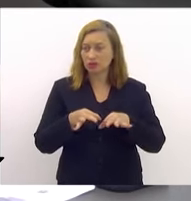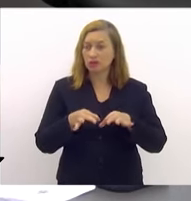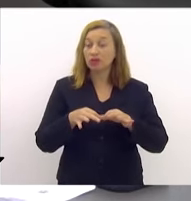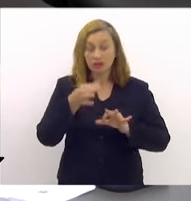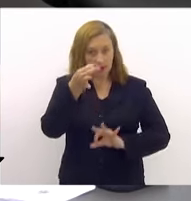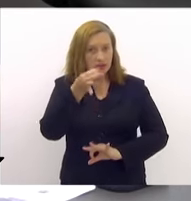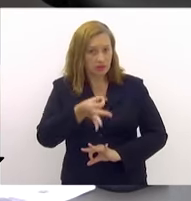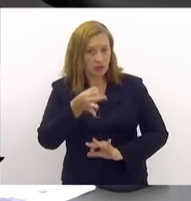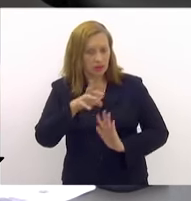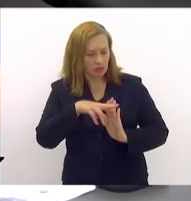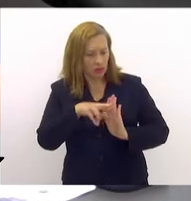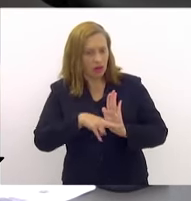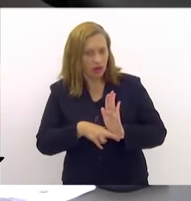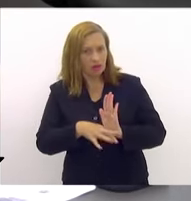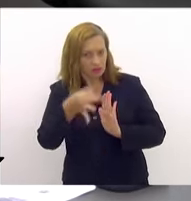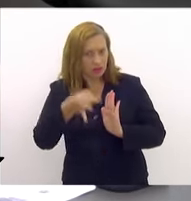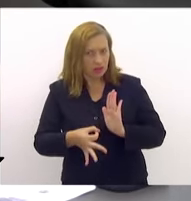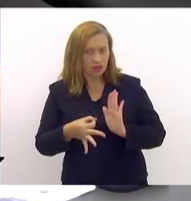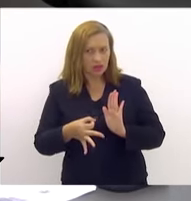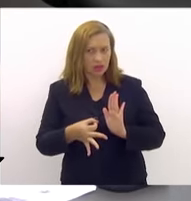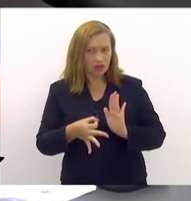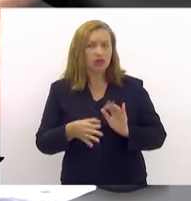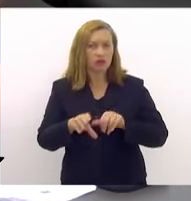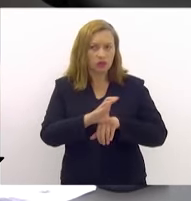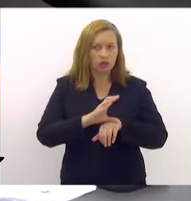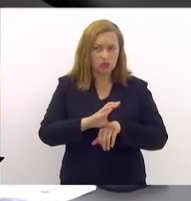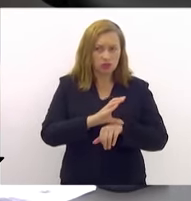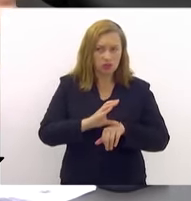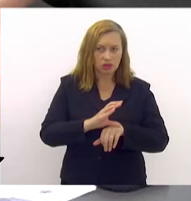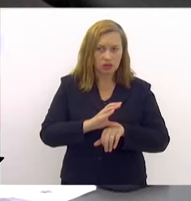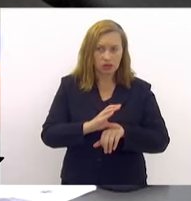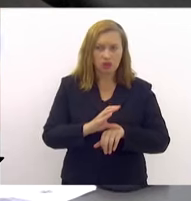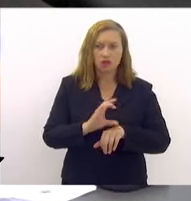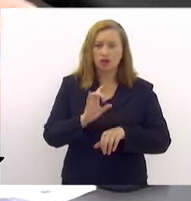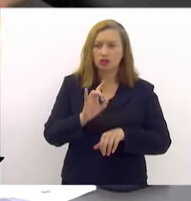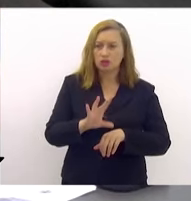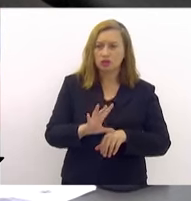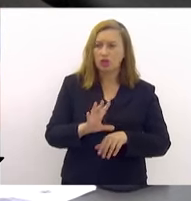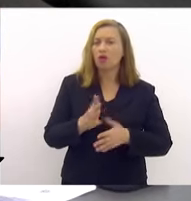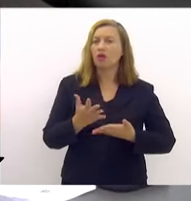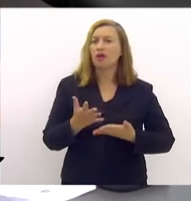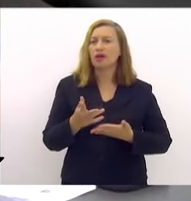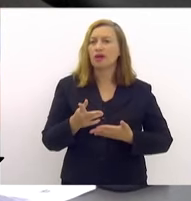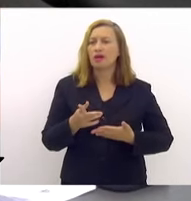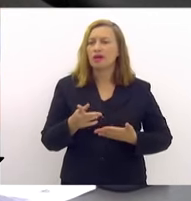porque, como é um programa, ele é constitucional. Estou só fazendo, ao mesmo tempo,